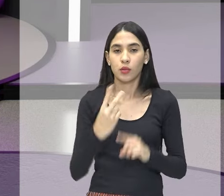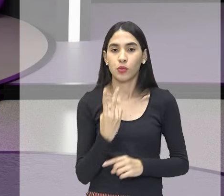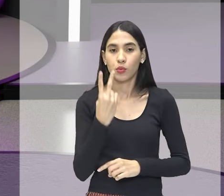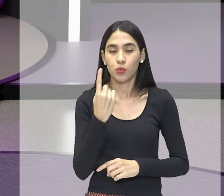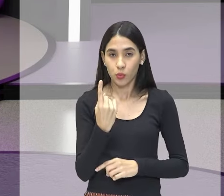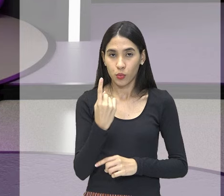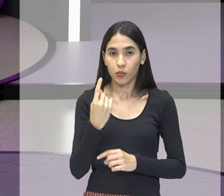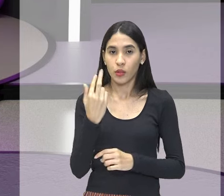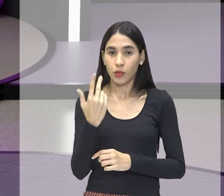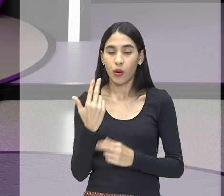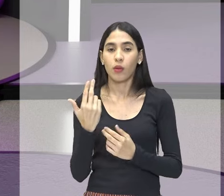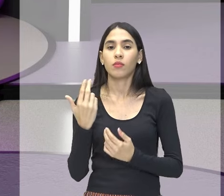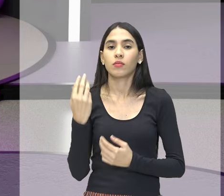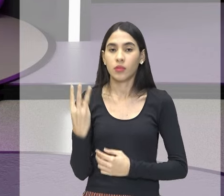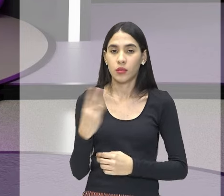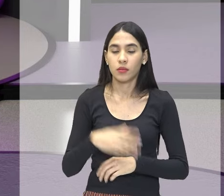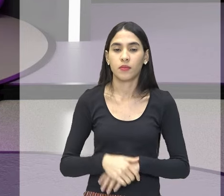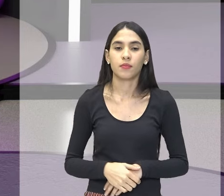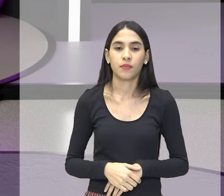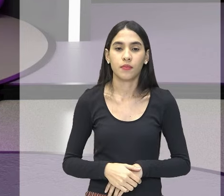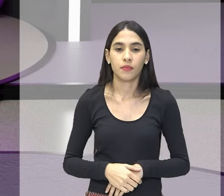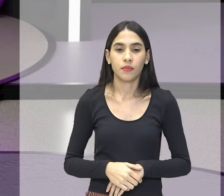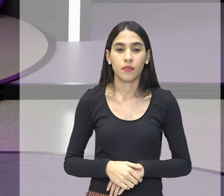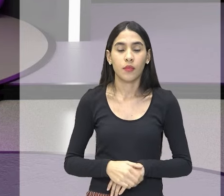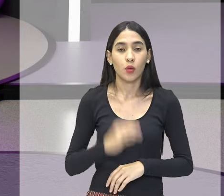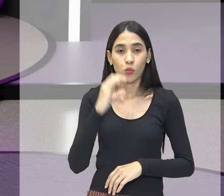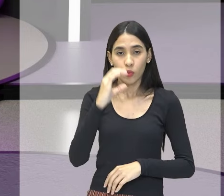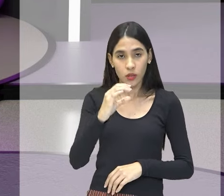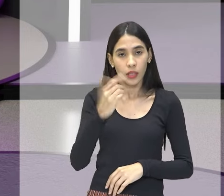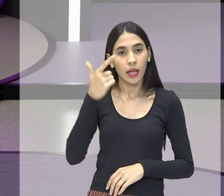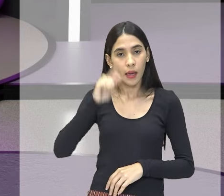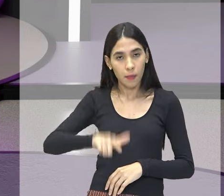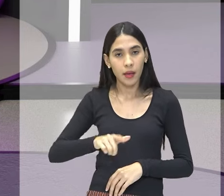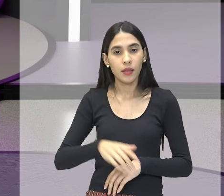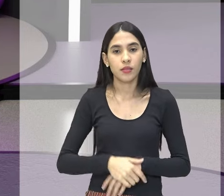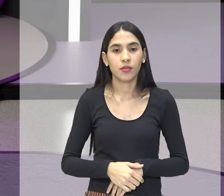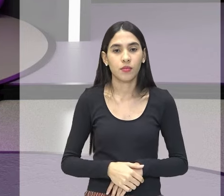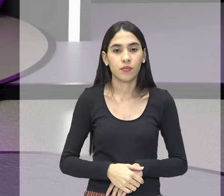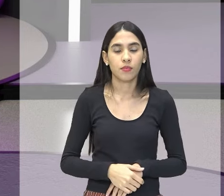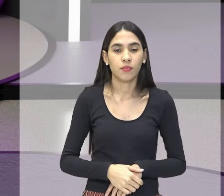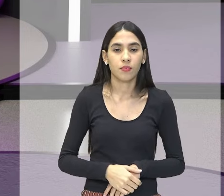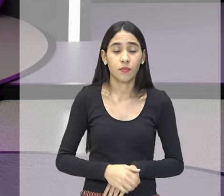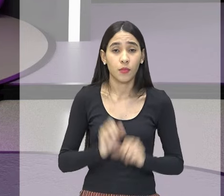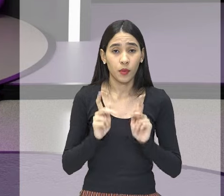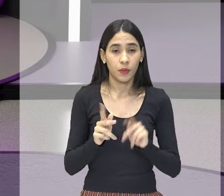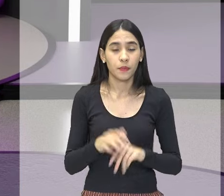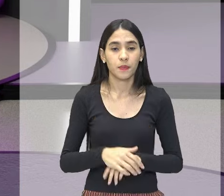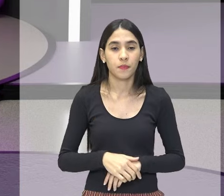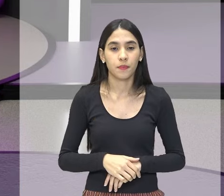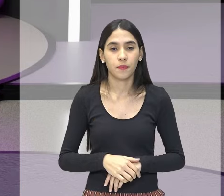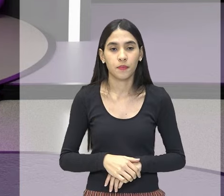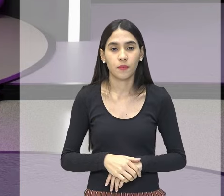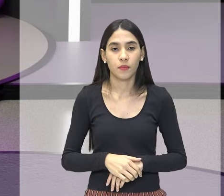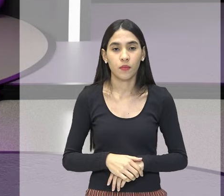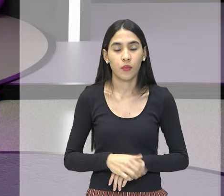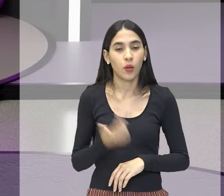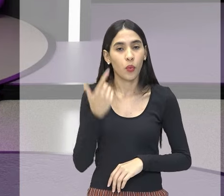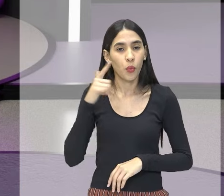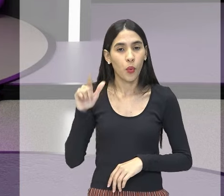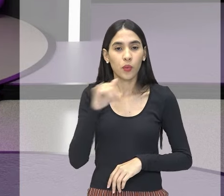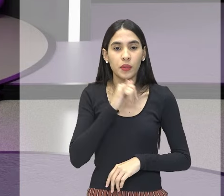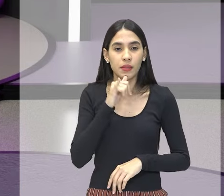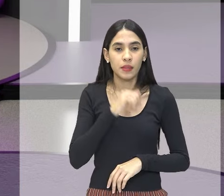C só apareceu uma vez? Então, você vai repetir o C apenas uma vez. Tudo bem? Vamos, então, a mais